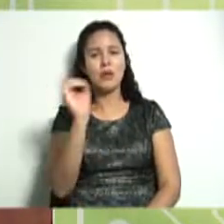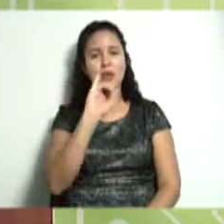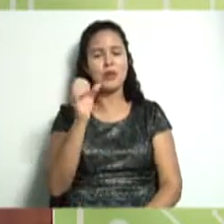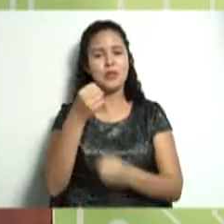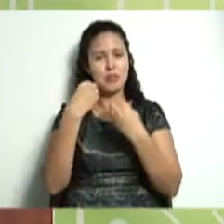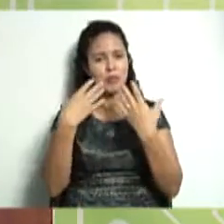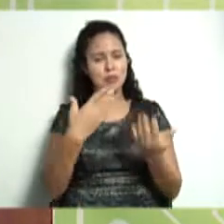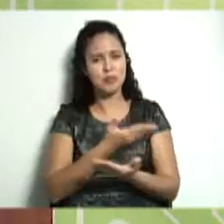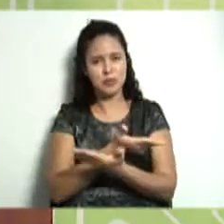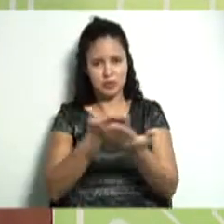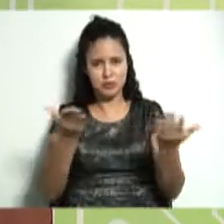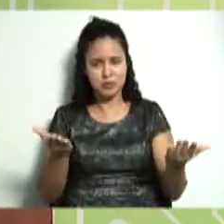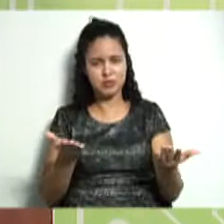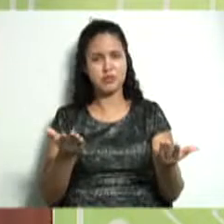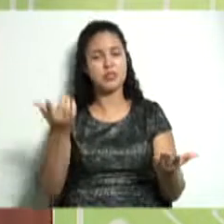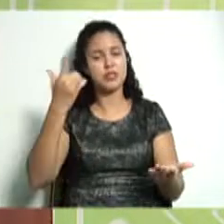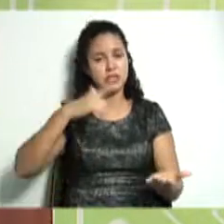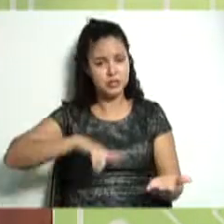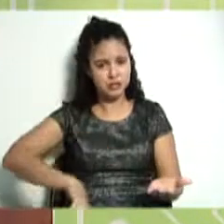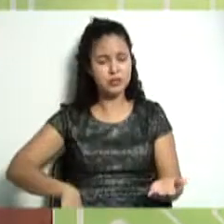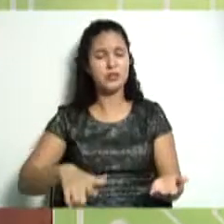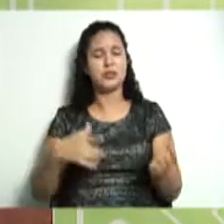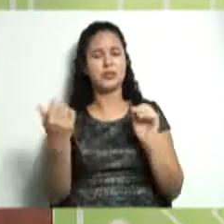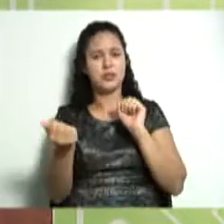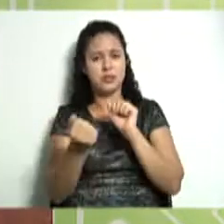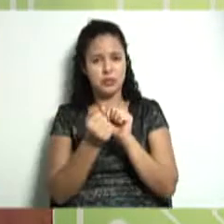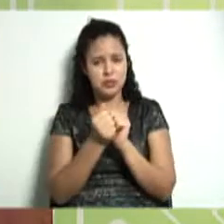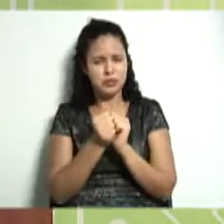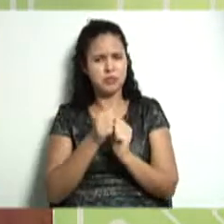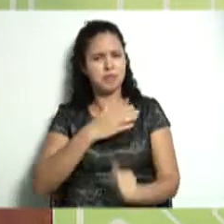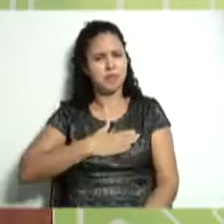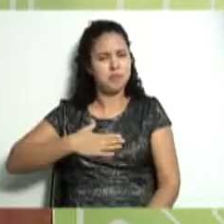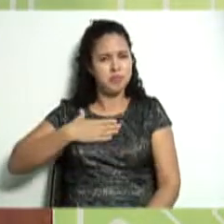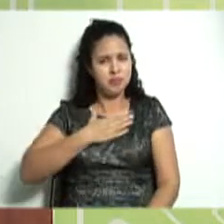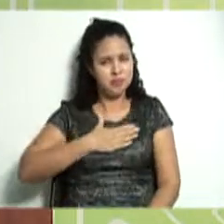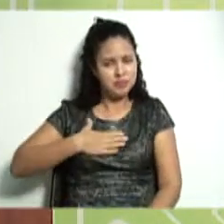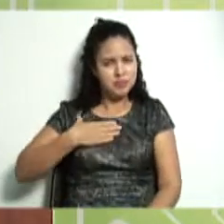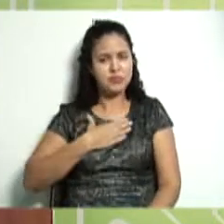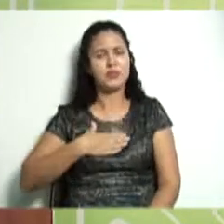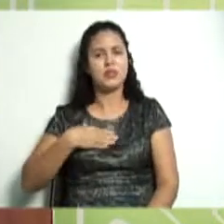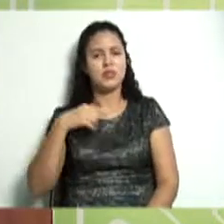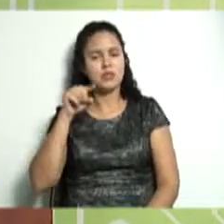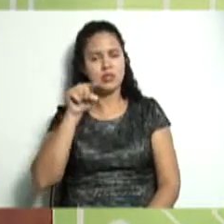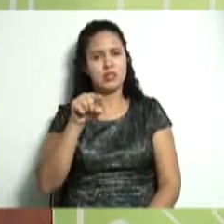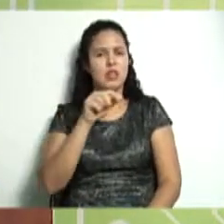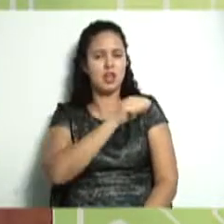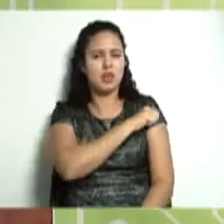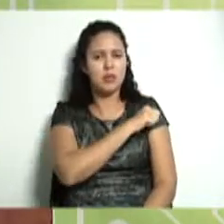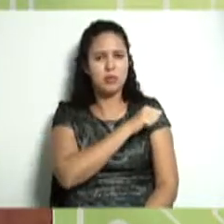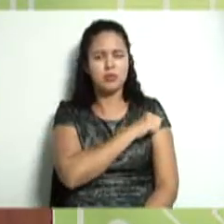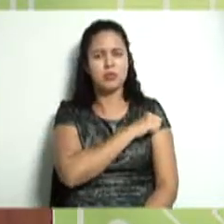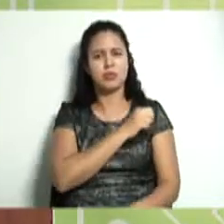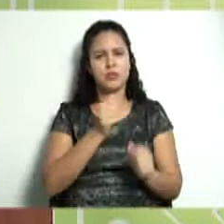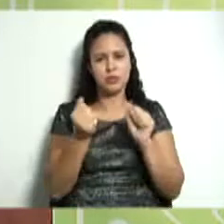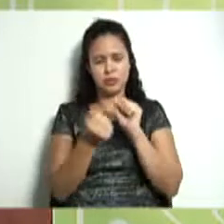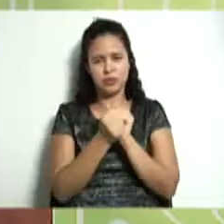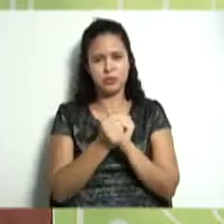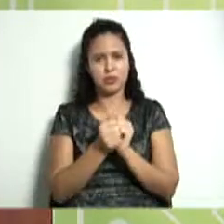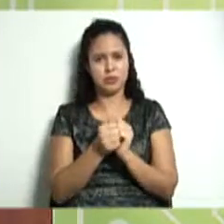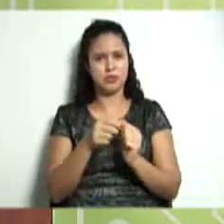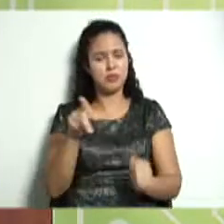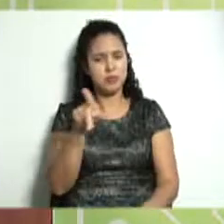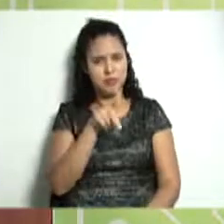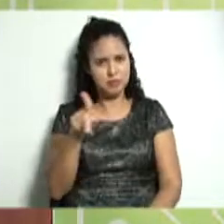Olá a todos. É uma satisfação estar aqui mais uma vez com vocês, estar aqui com a